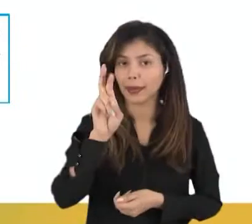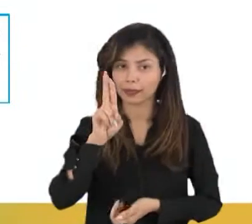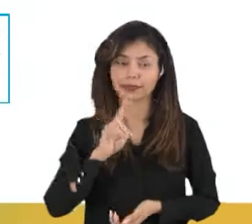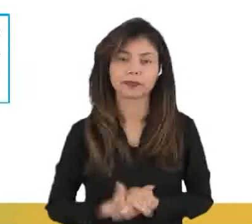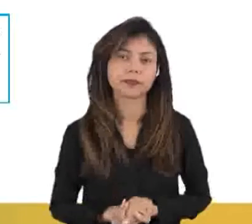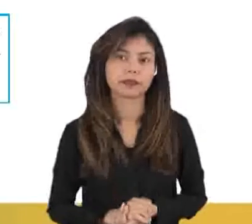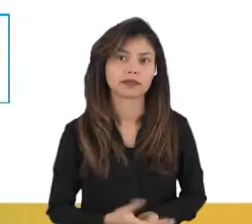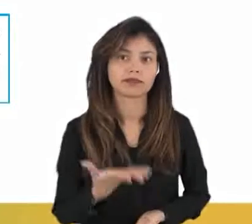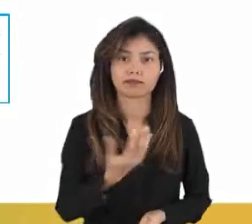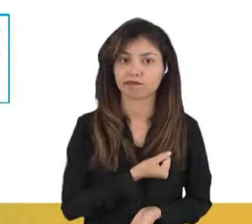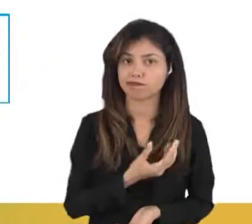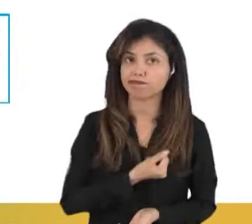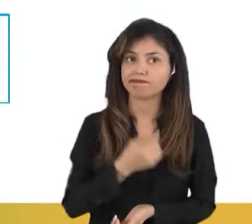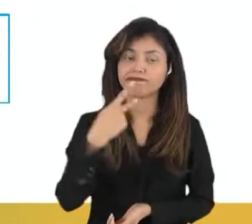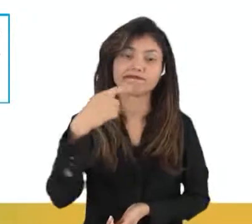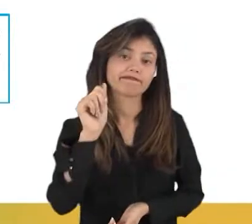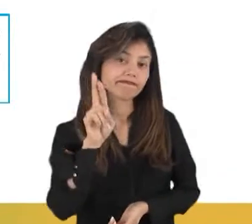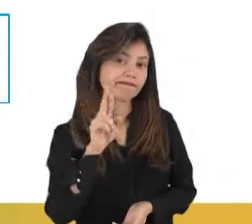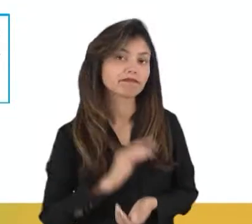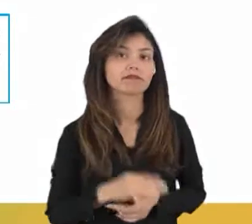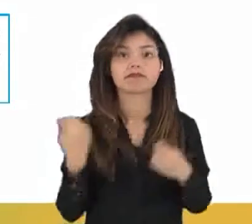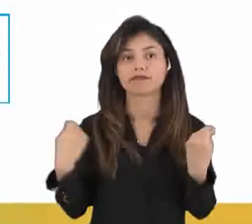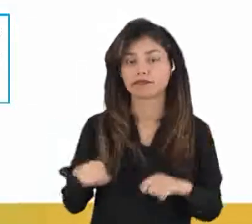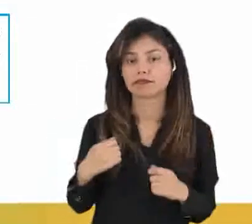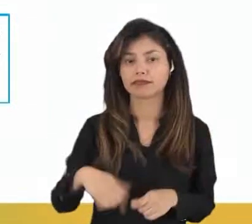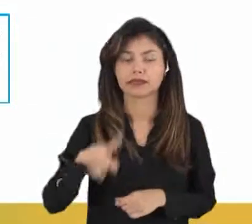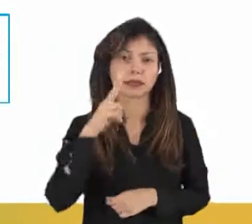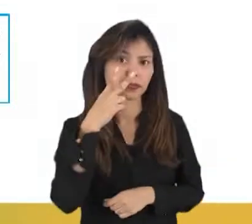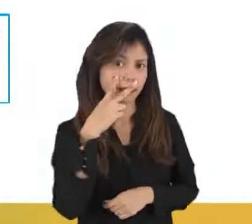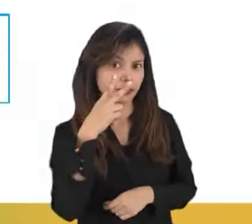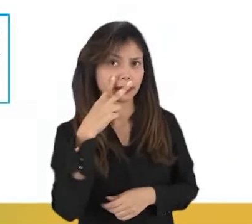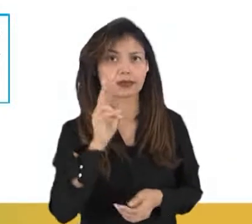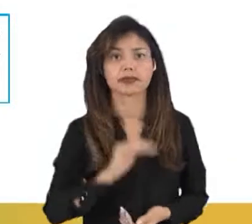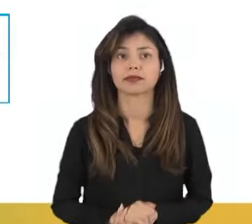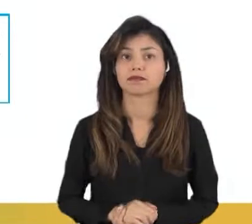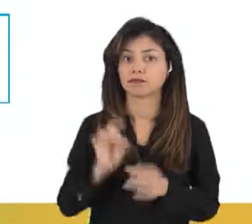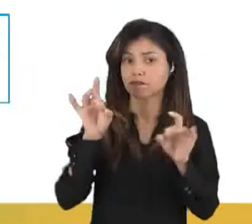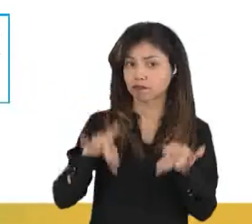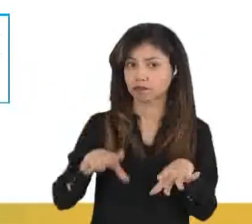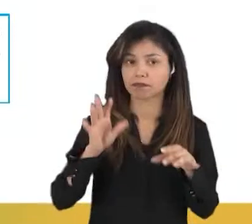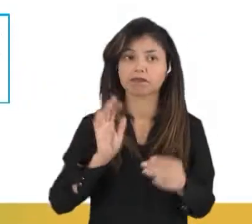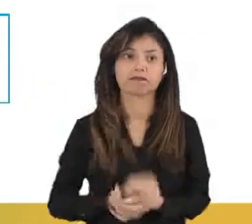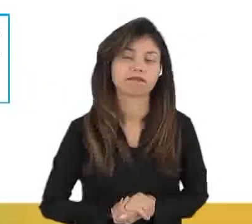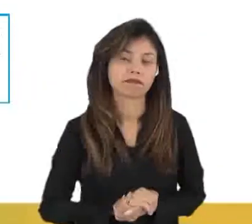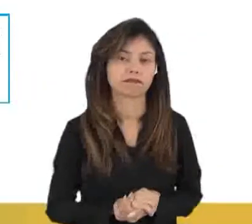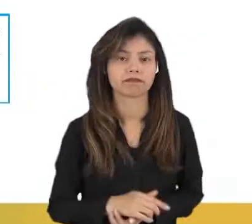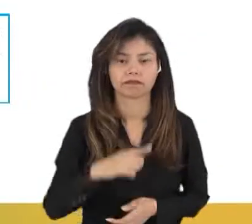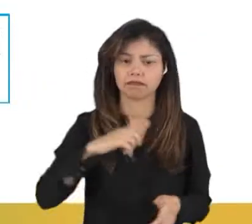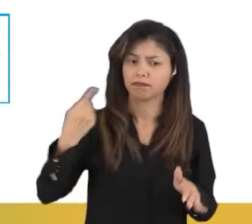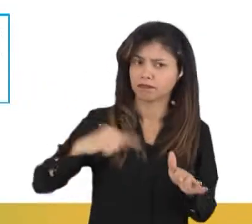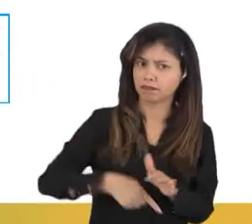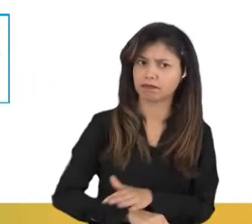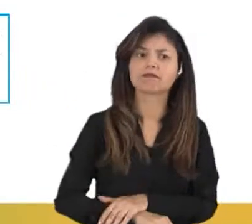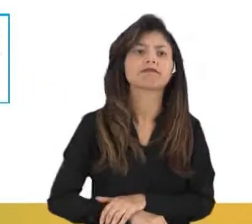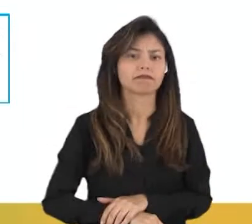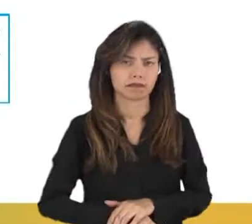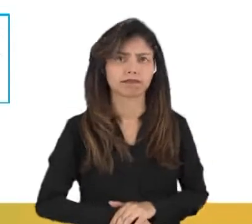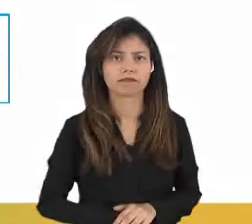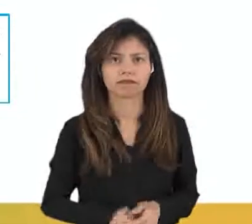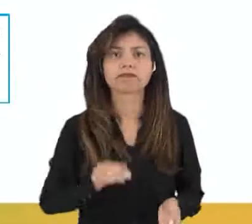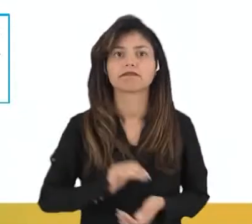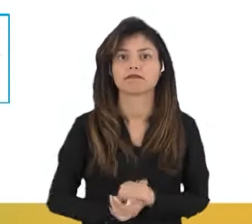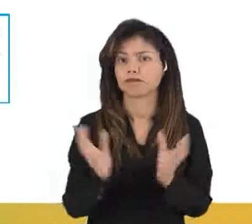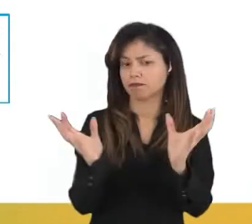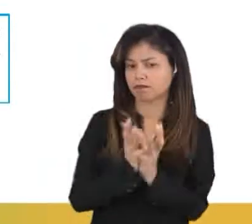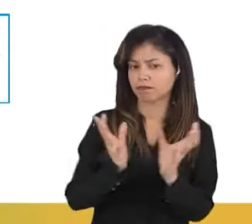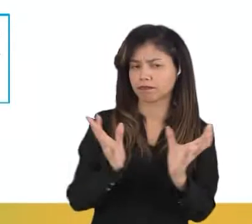caso aí, para o número ser par, né, nós precisamos olhar para o último dígito. Então, esse último dígito aí dentro do nosso conjunto aí